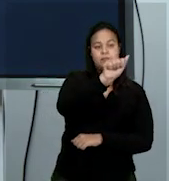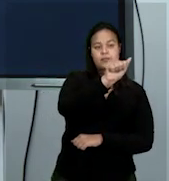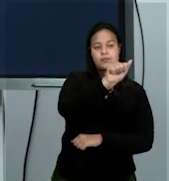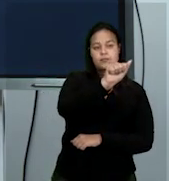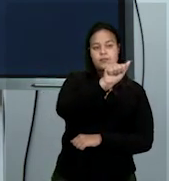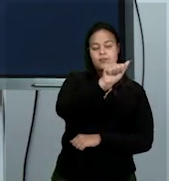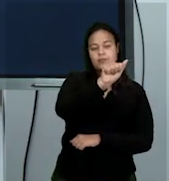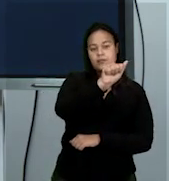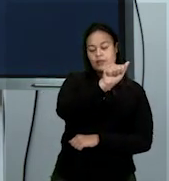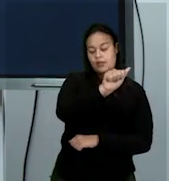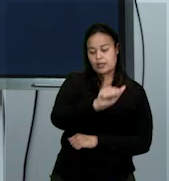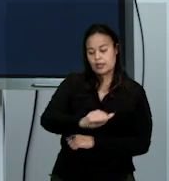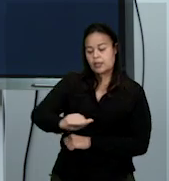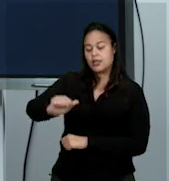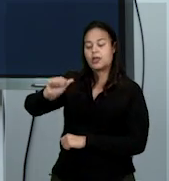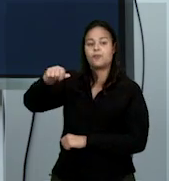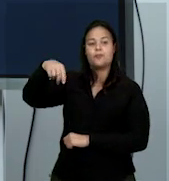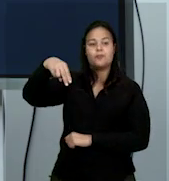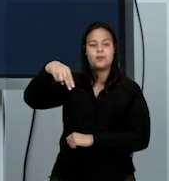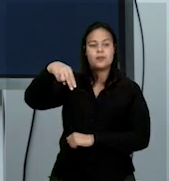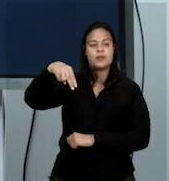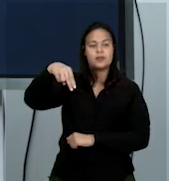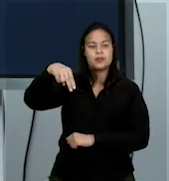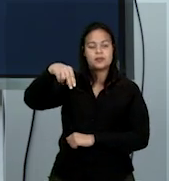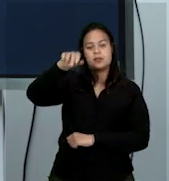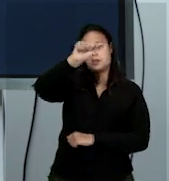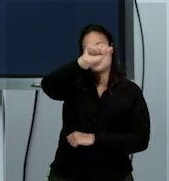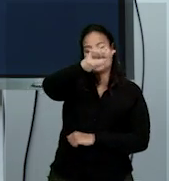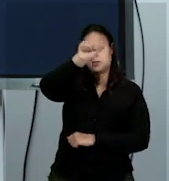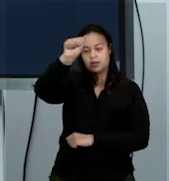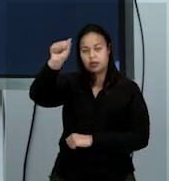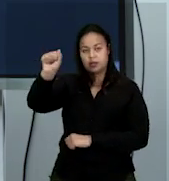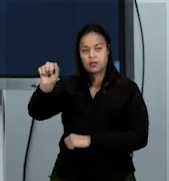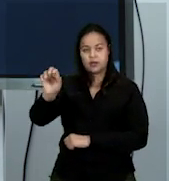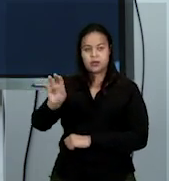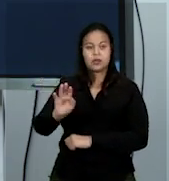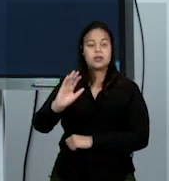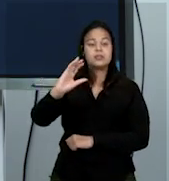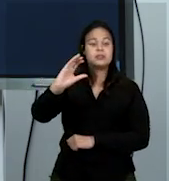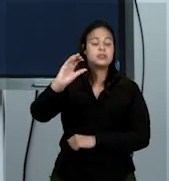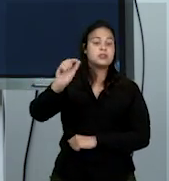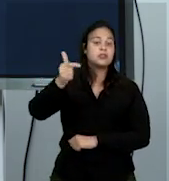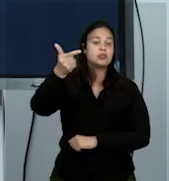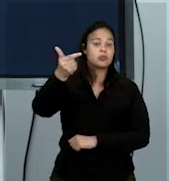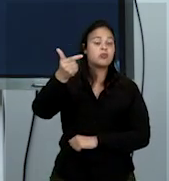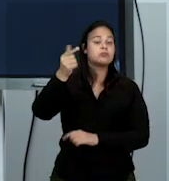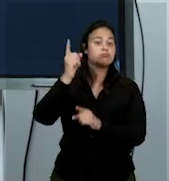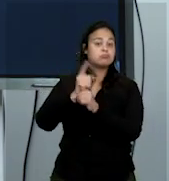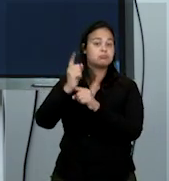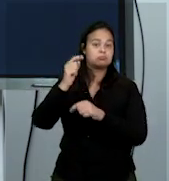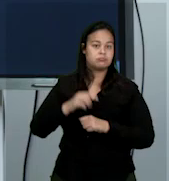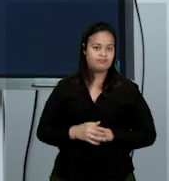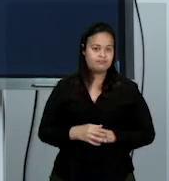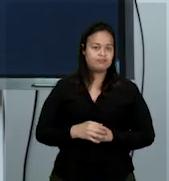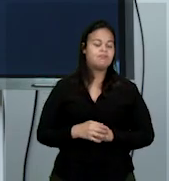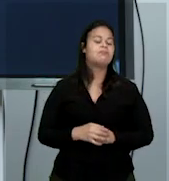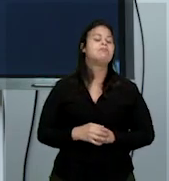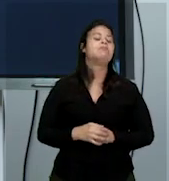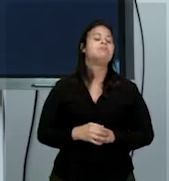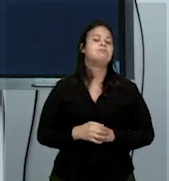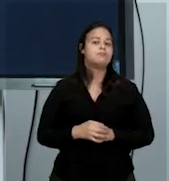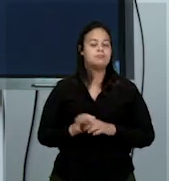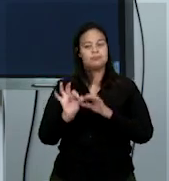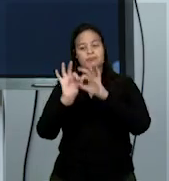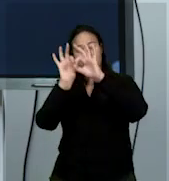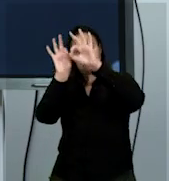vezes o N vai me dar o C2 aqui, que é o que eu quero, que é o AB. Tá vendo? Ó? Vai me dar aquela